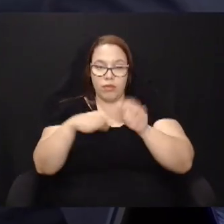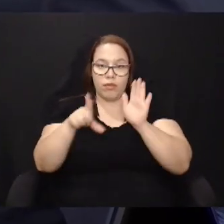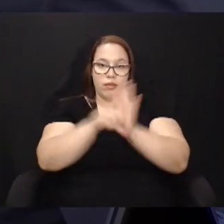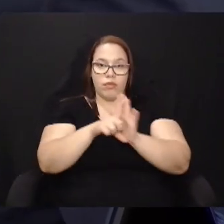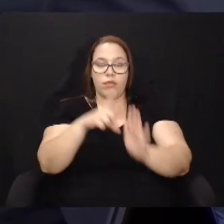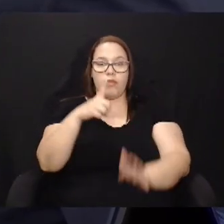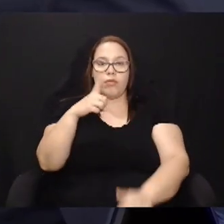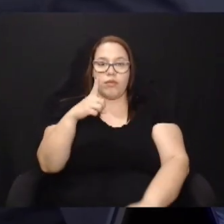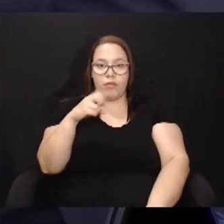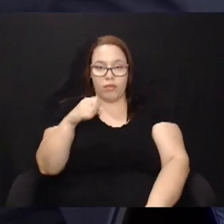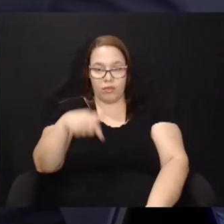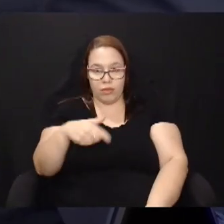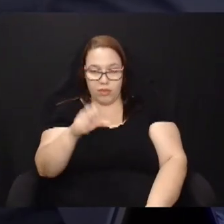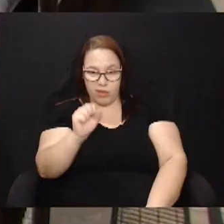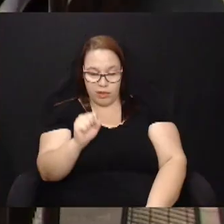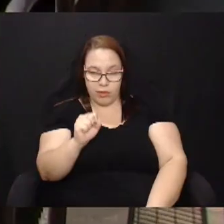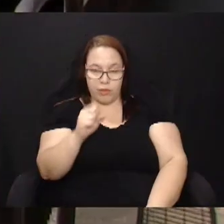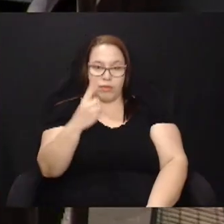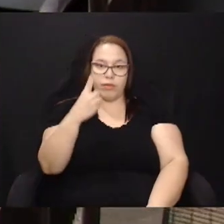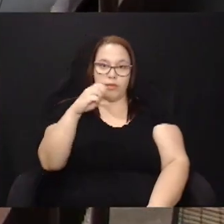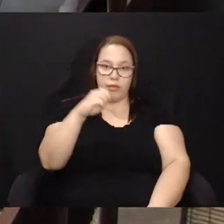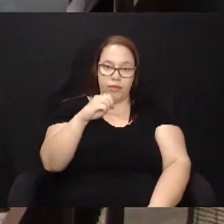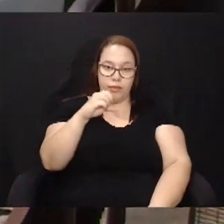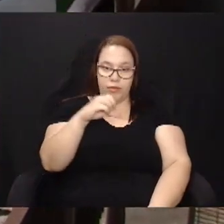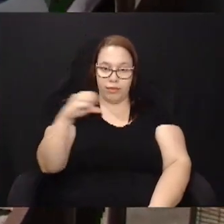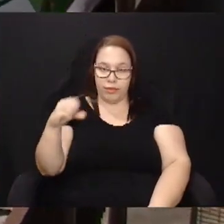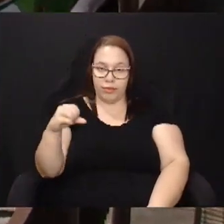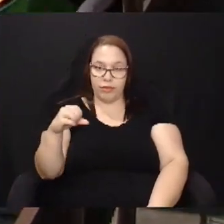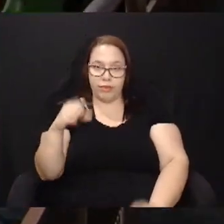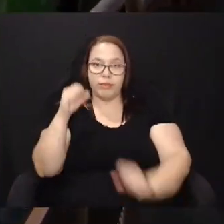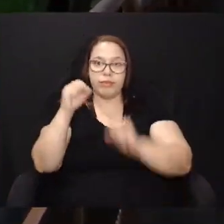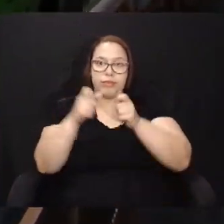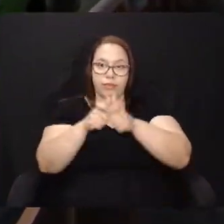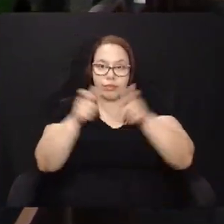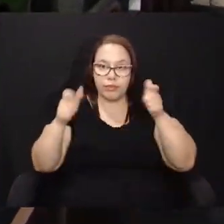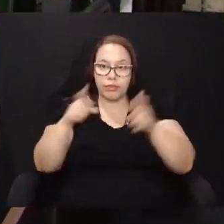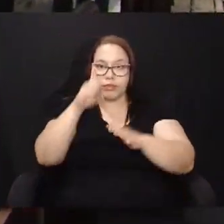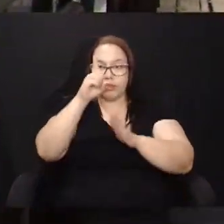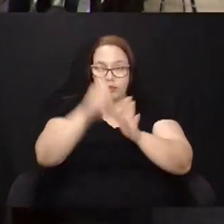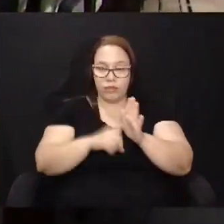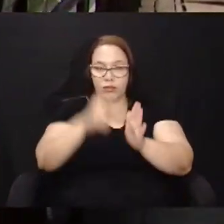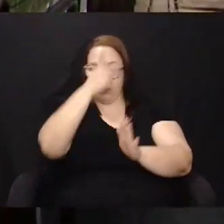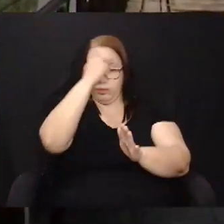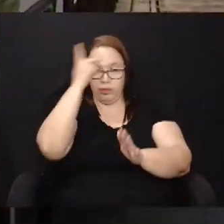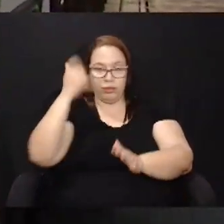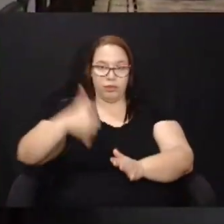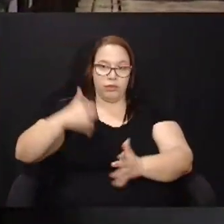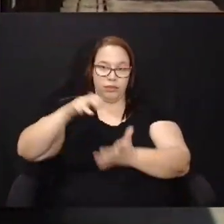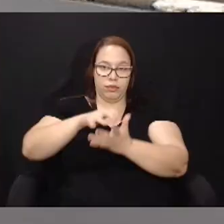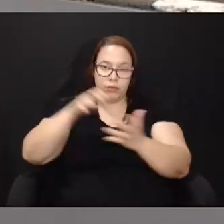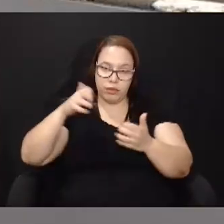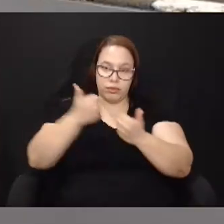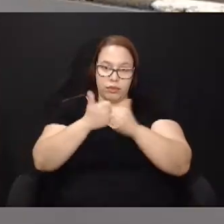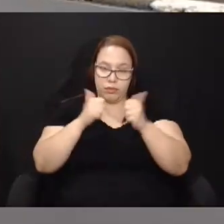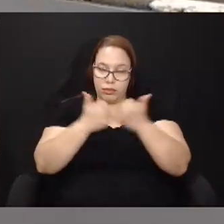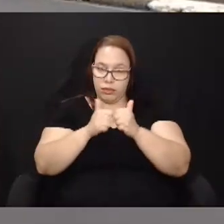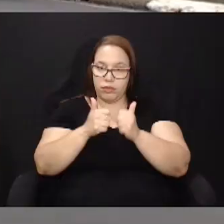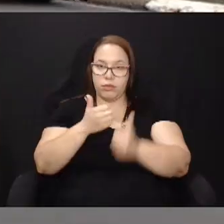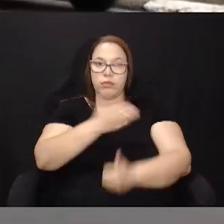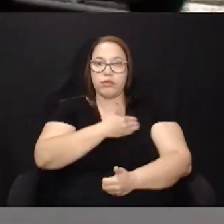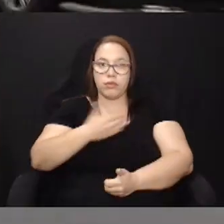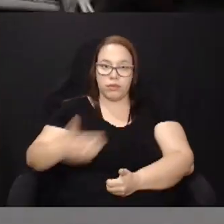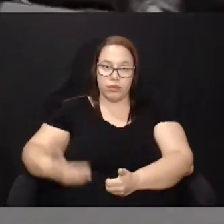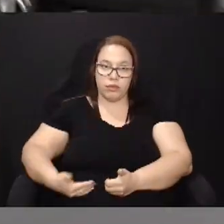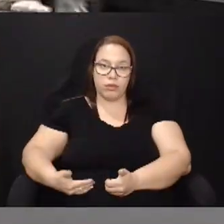10.078 de 1999, ampliando direitos das pessoas idosas no transporte coletivo urbano. A